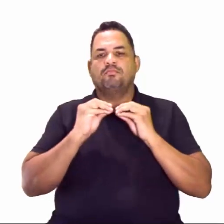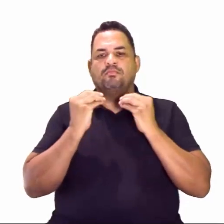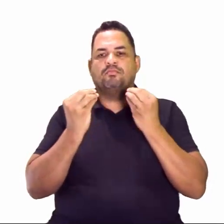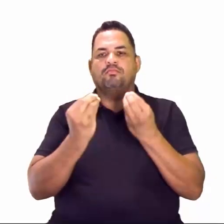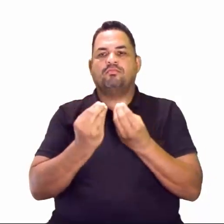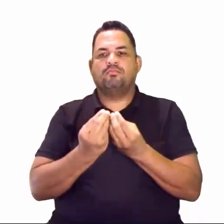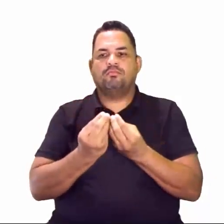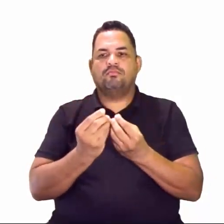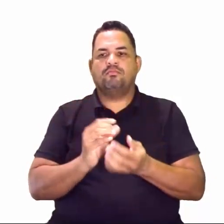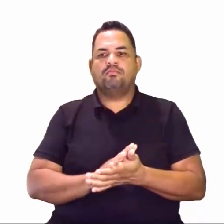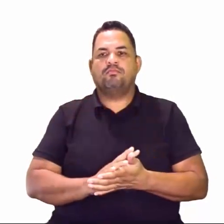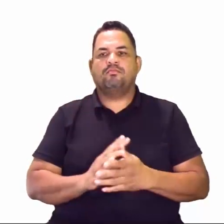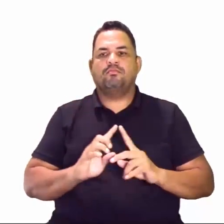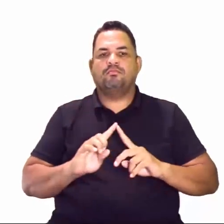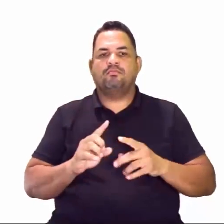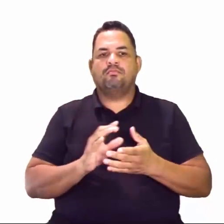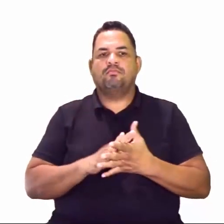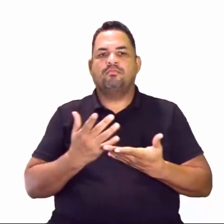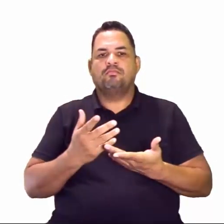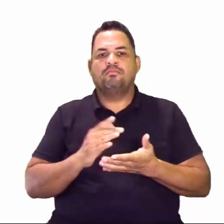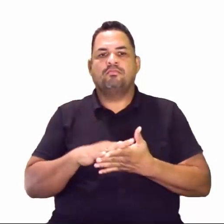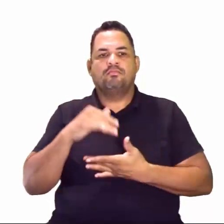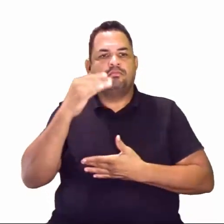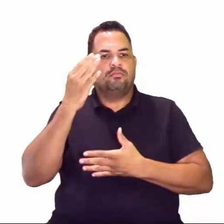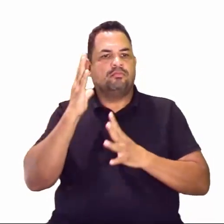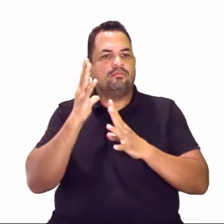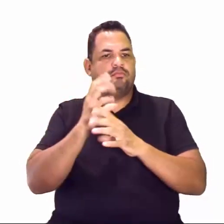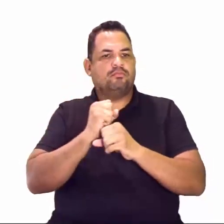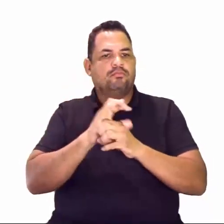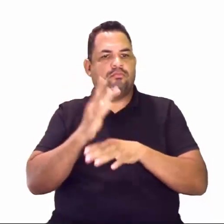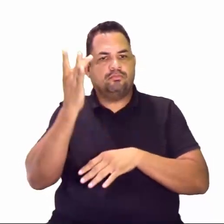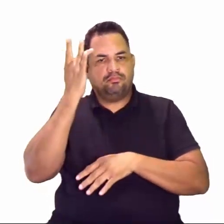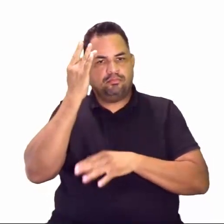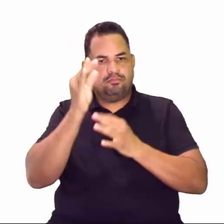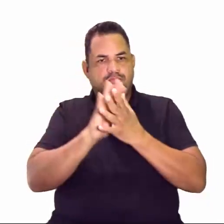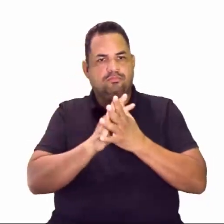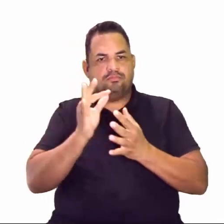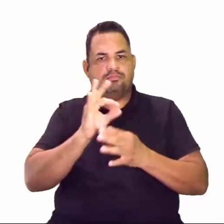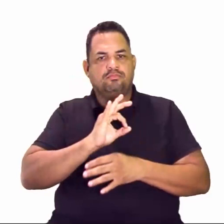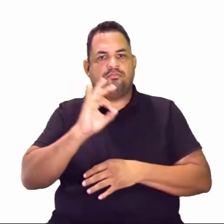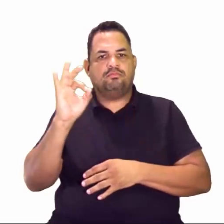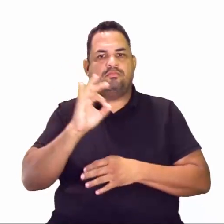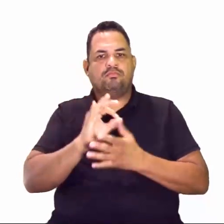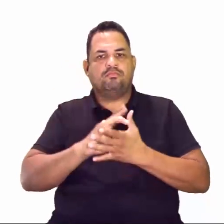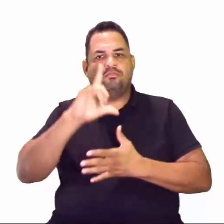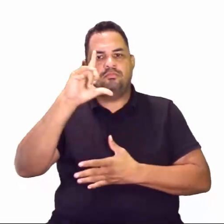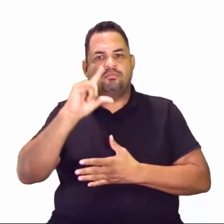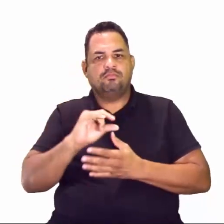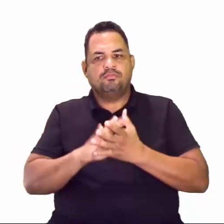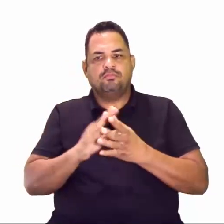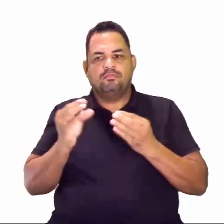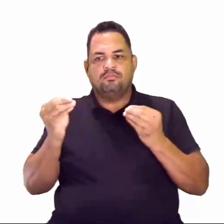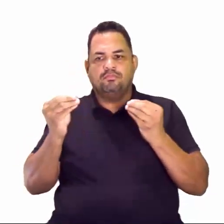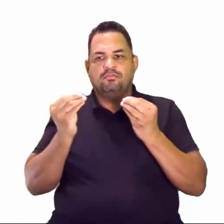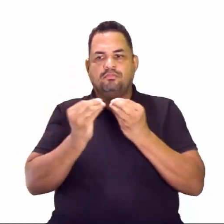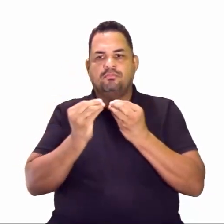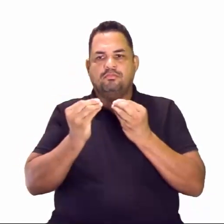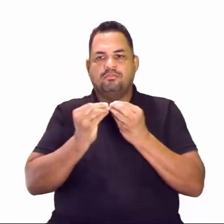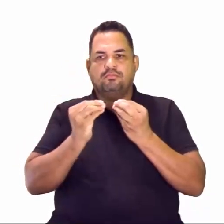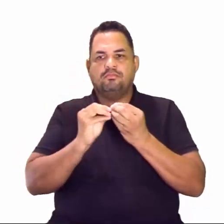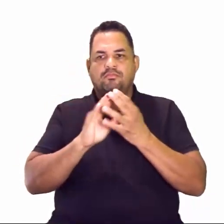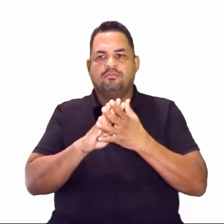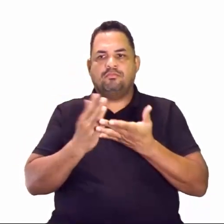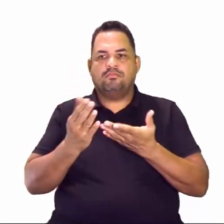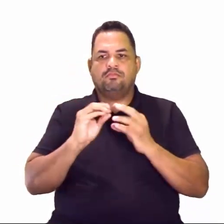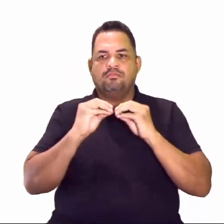substâncias. Para se determinar as fórmulas percentual, mínima e molecular de